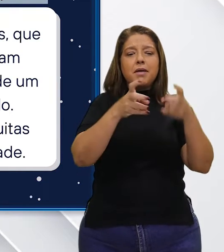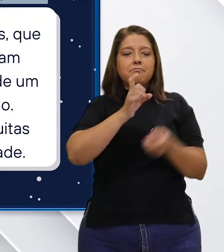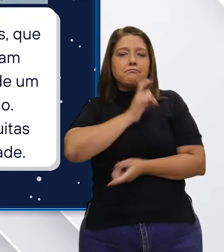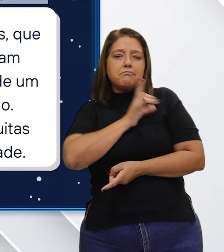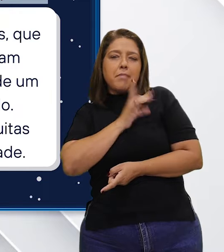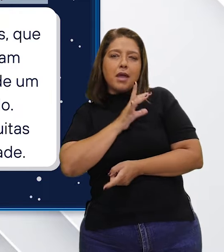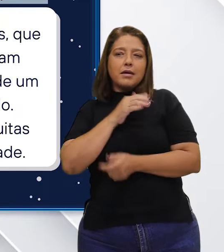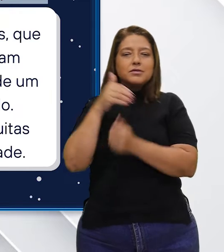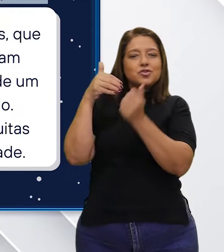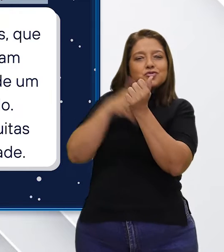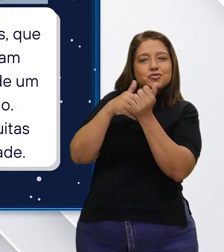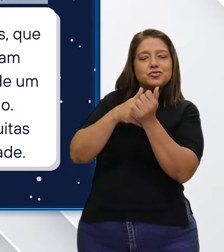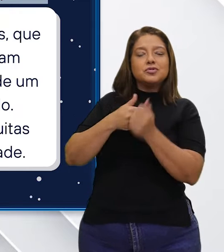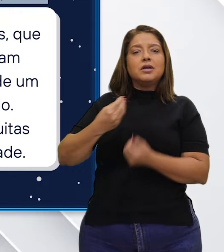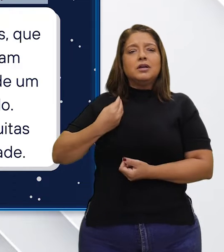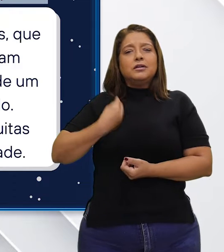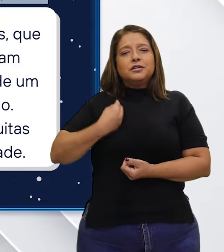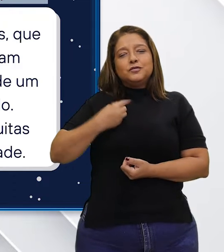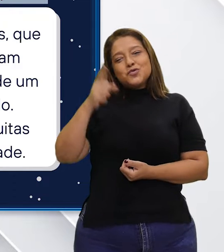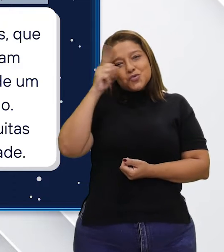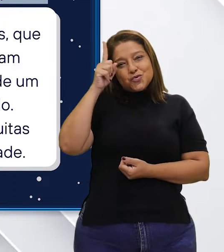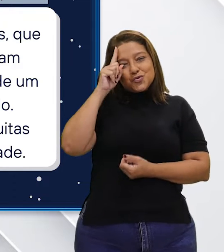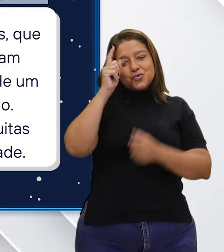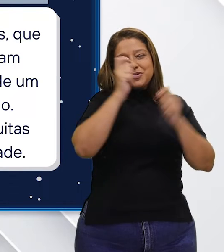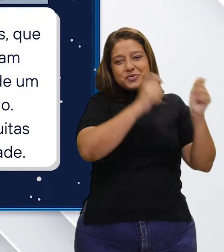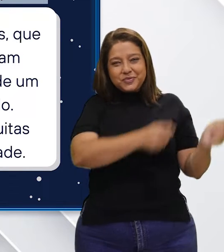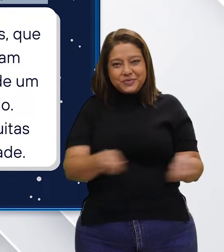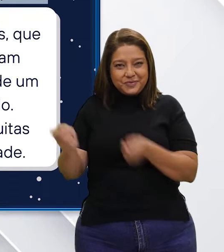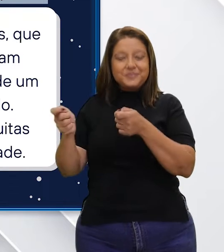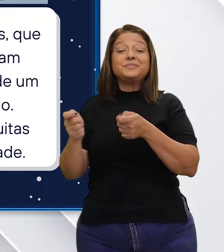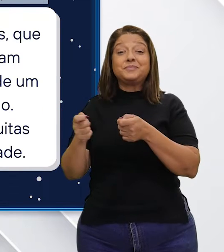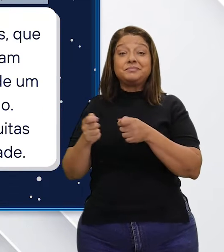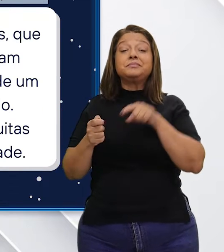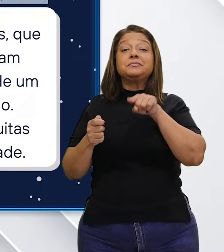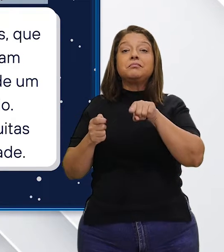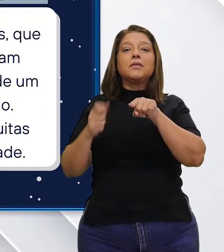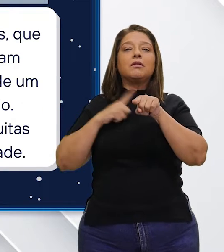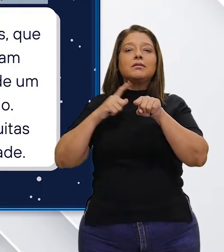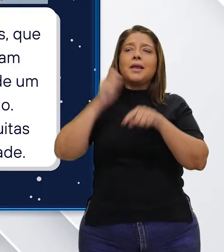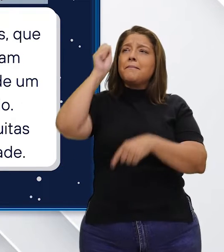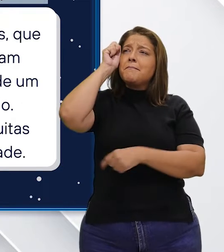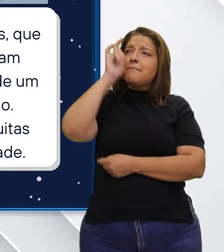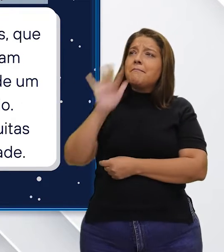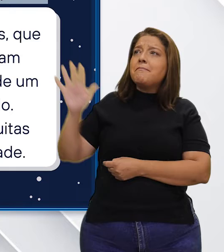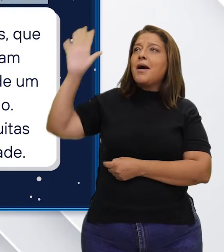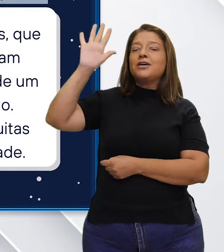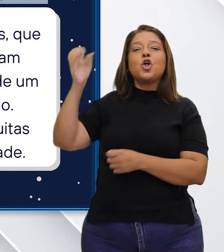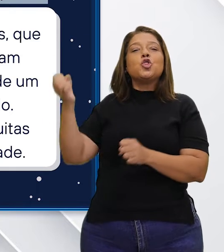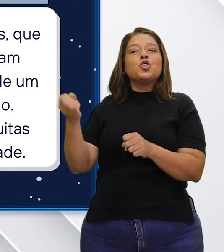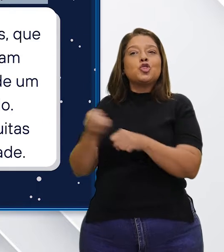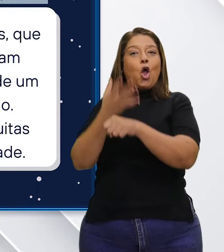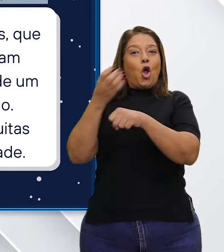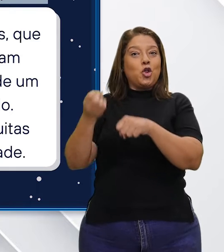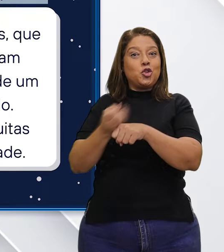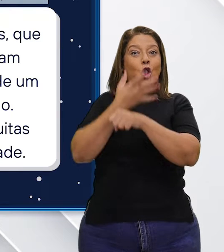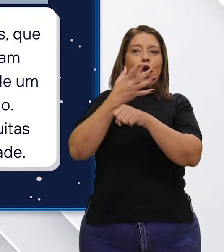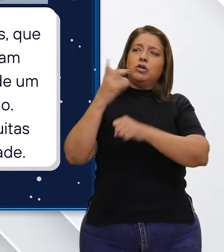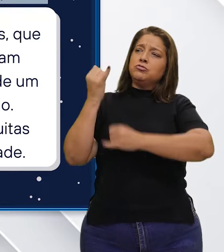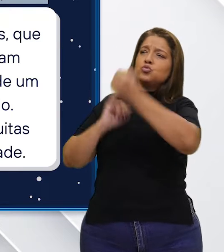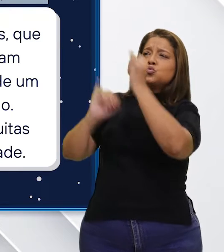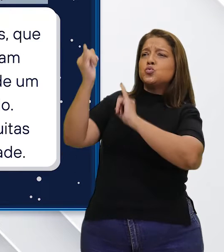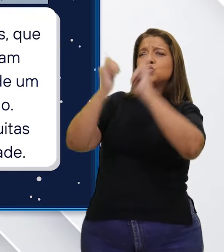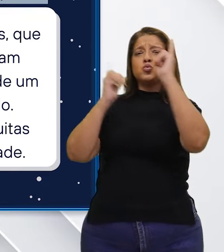e exploram medos e mistérios da vida cotidiana. Tratam de um imaginário